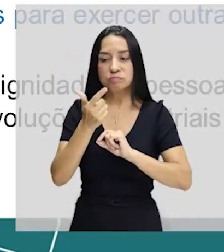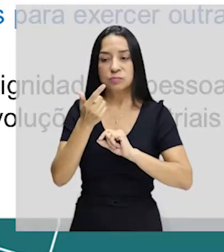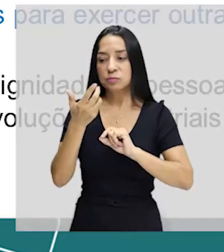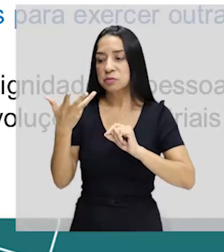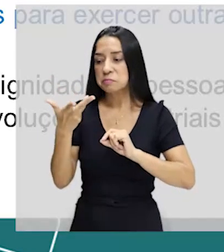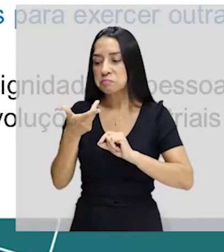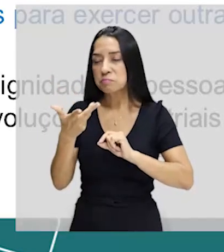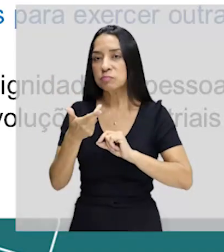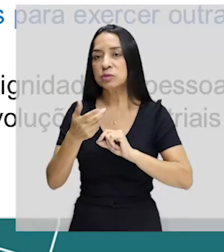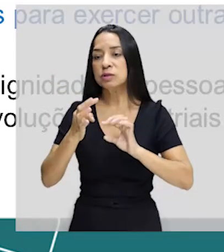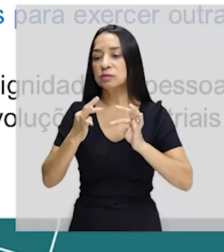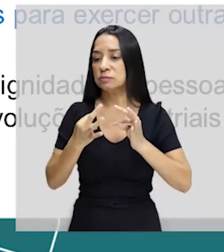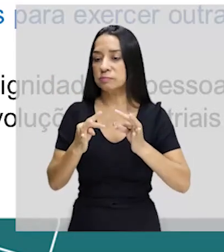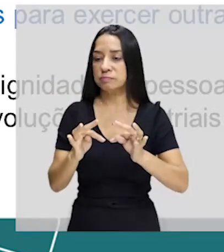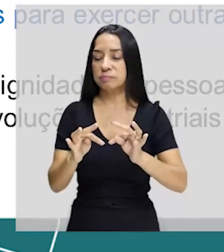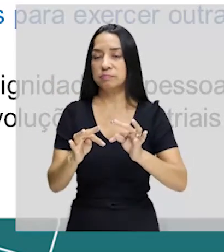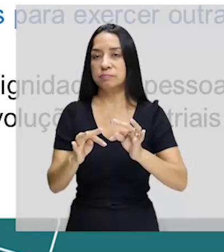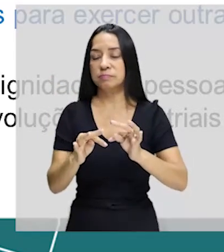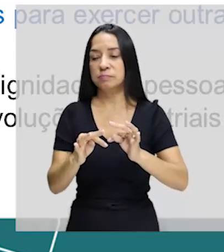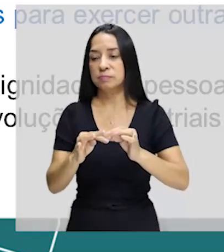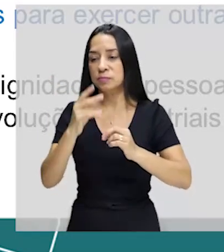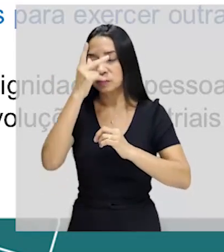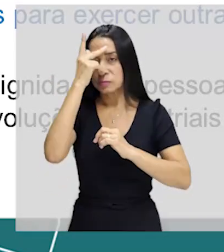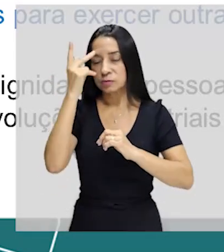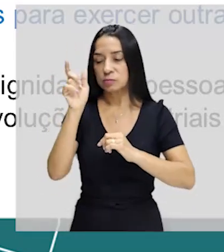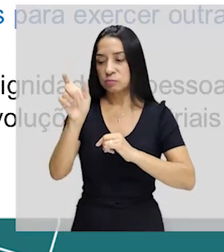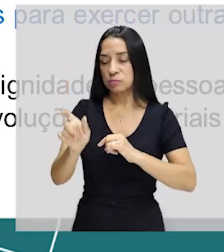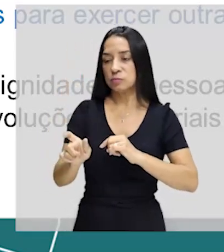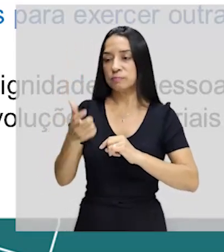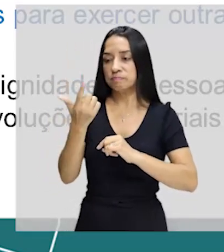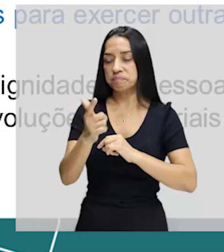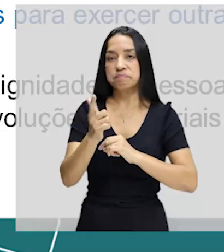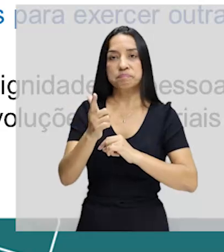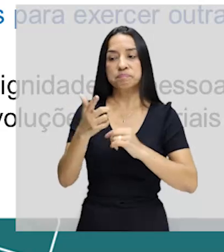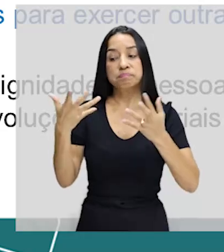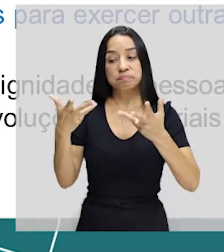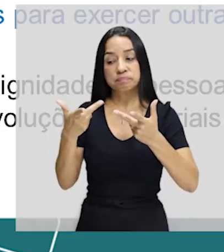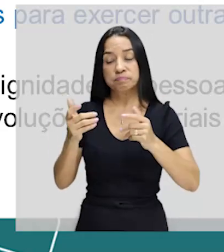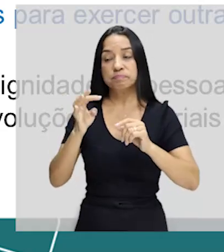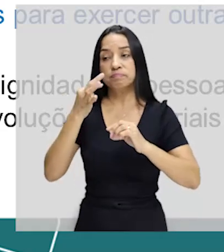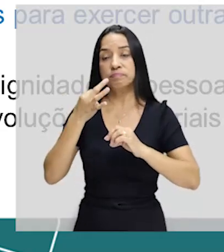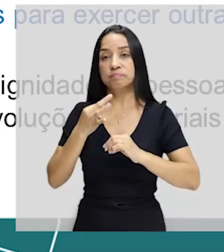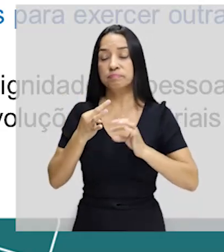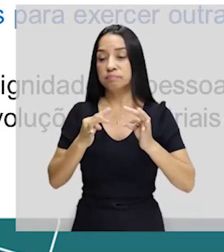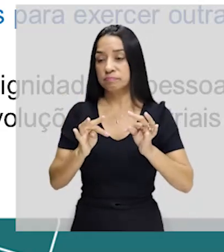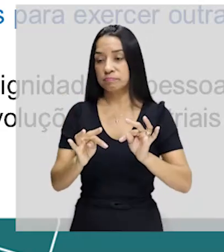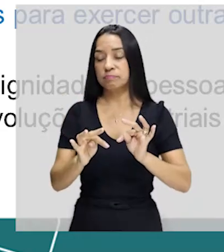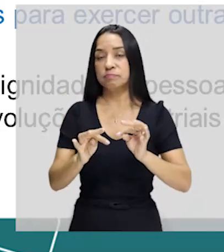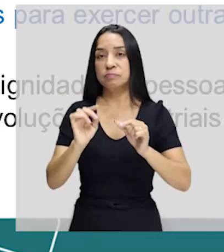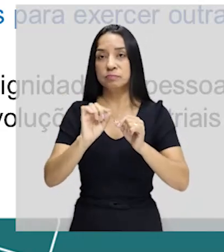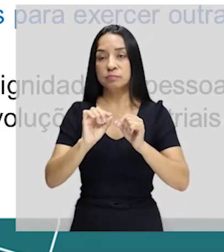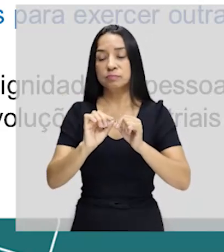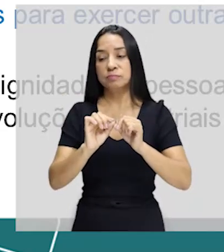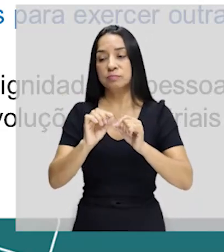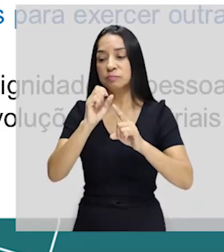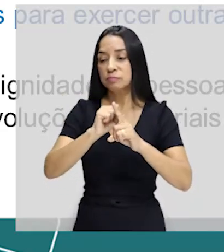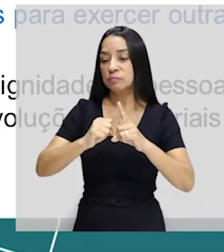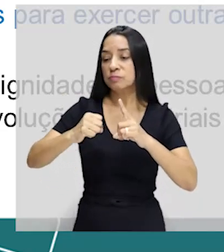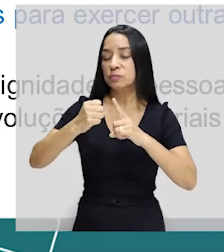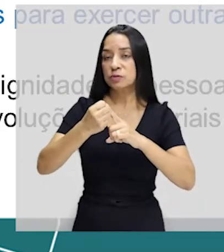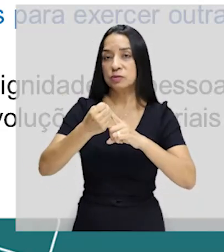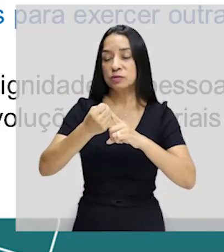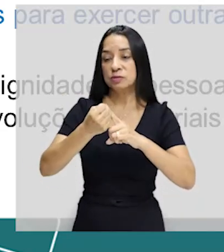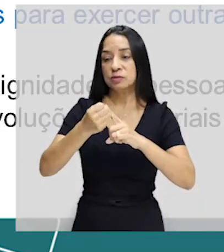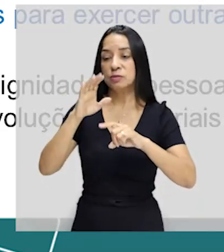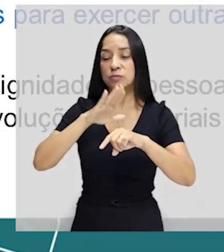habilidades técnicas. Os indivíduos que não tinham habilidades técnicas, eles exerciam nessas sociedades o